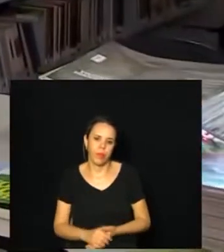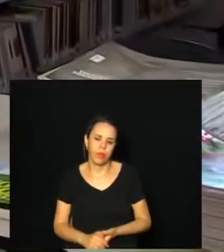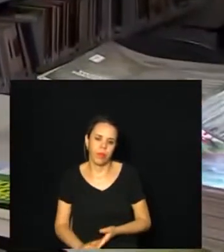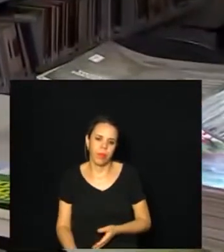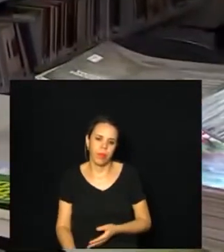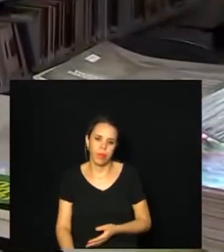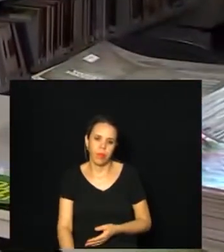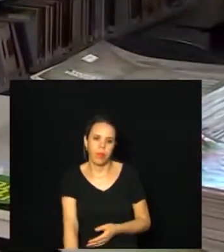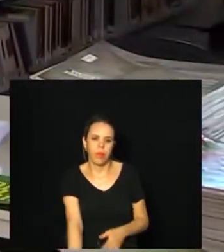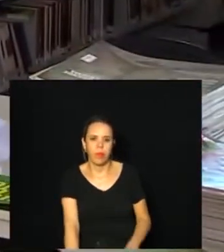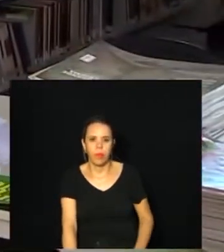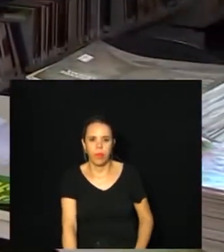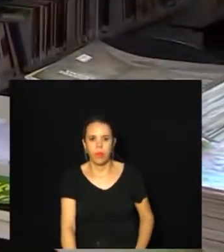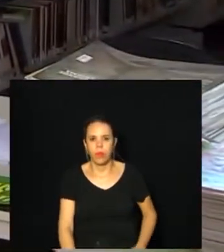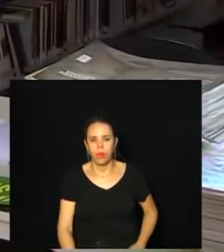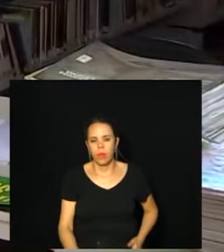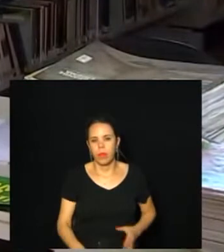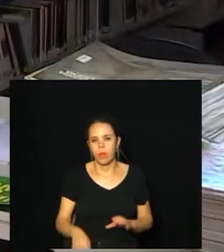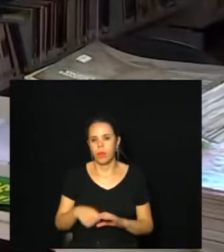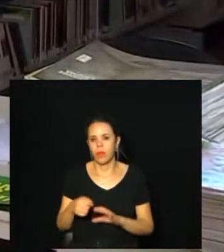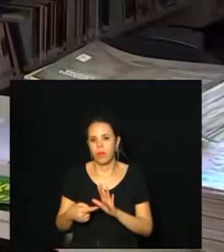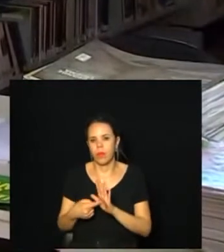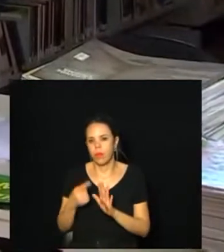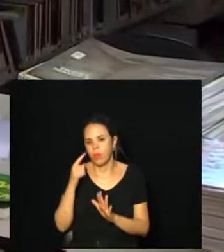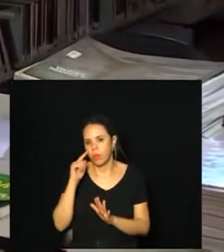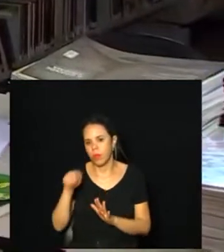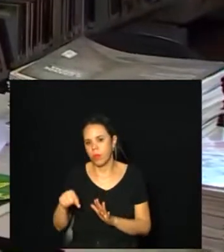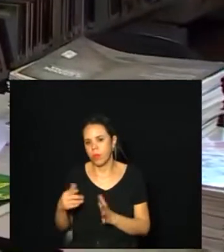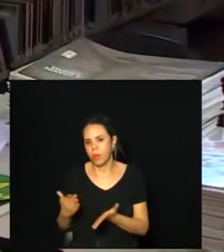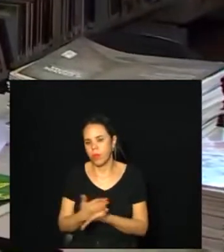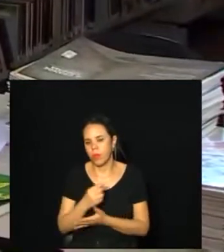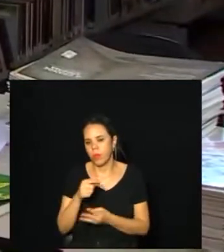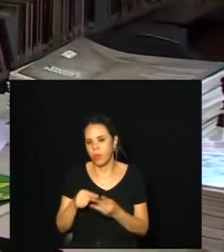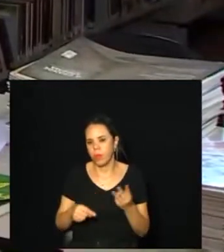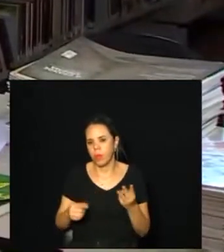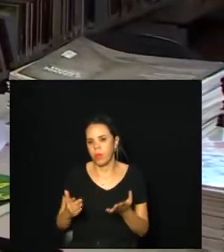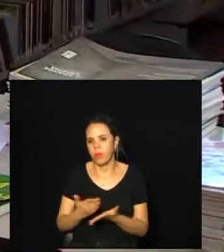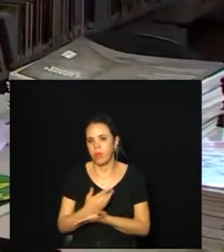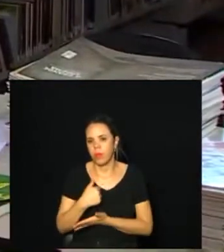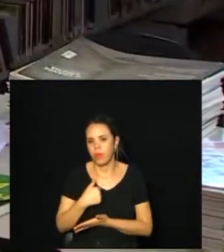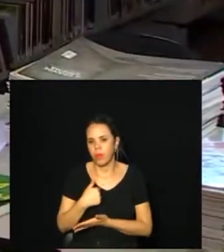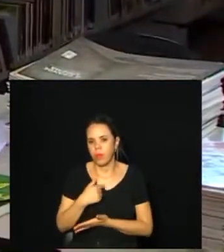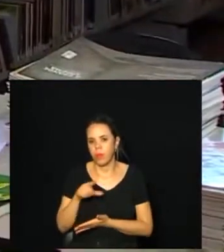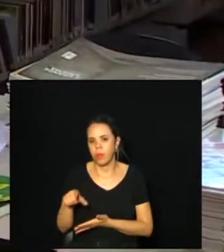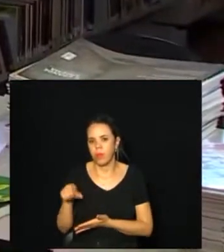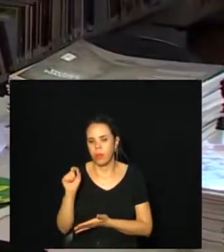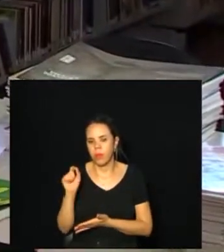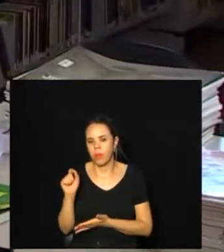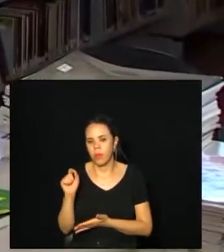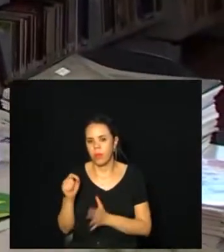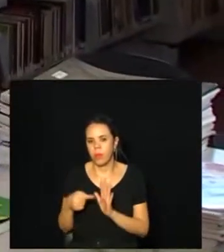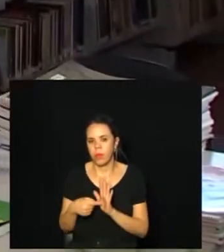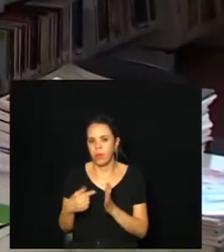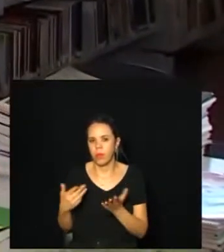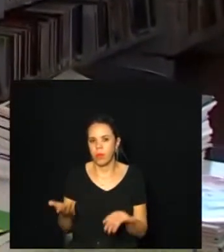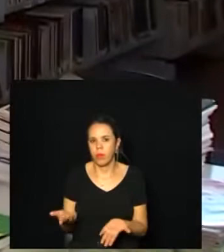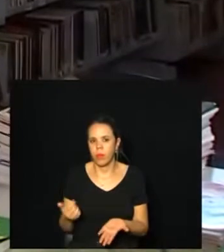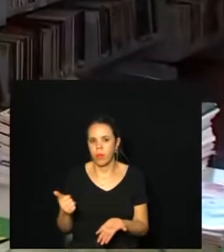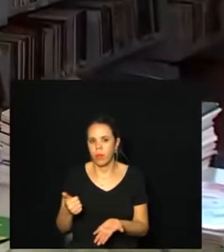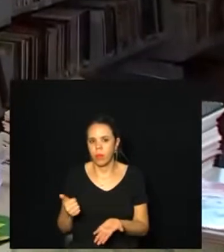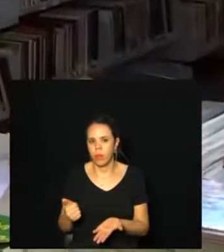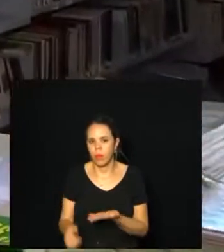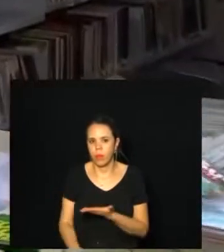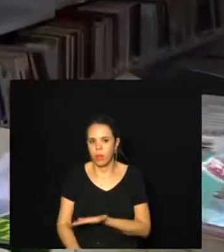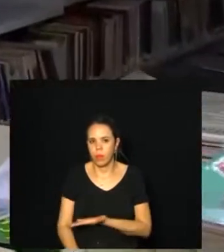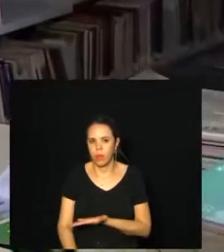deixar o meu papel, o nosso repórter cinematográfico vai mostrar os 3 livros que eu escolhi para apresentar. O primeiro